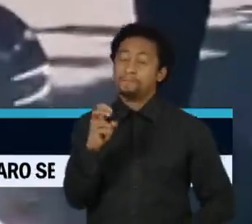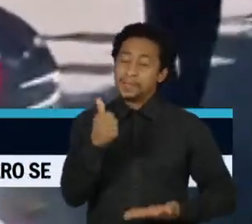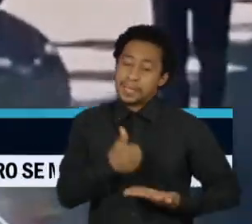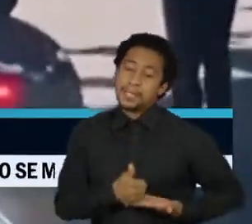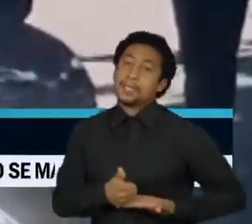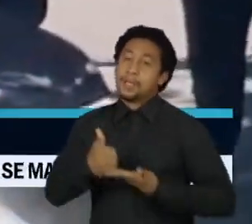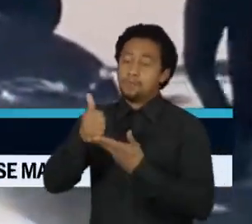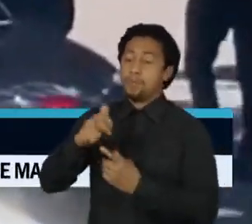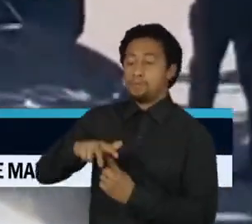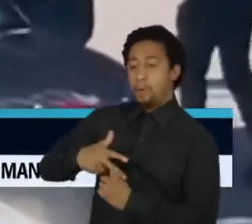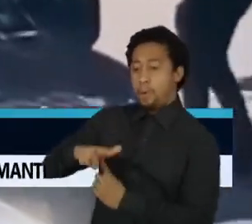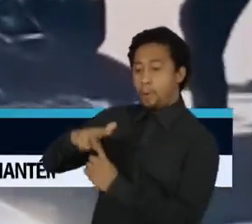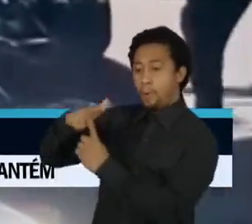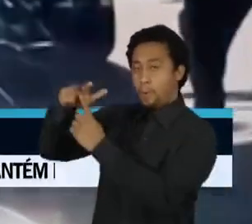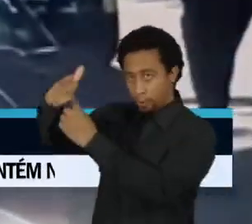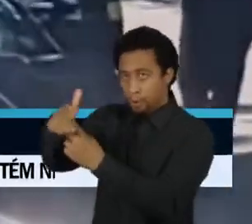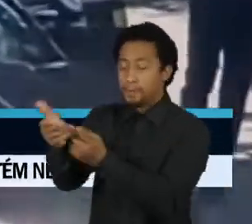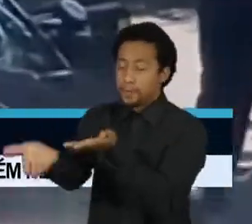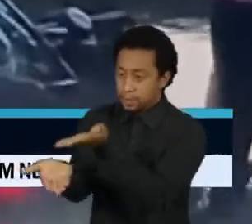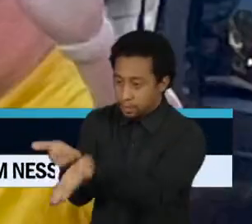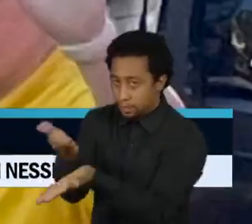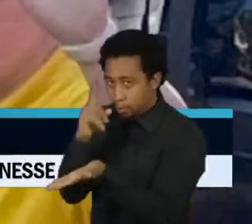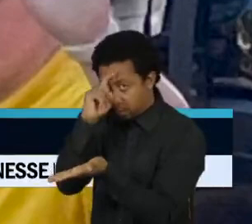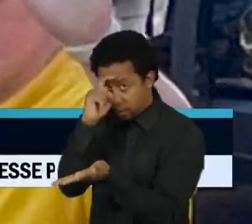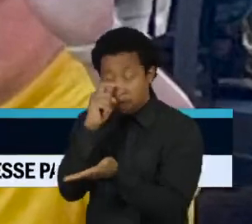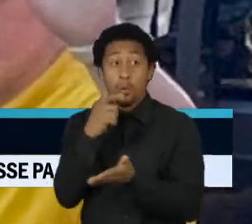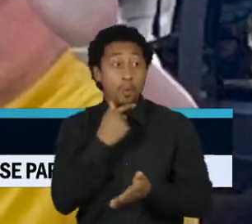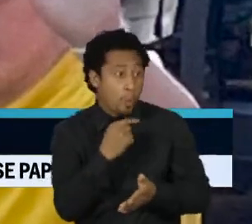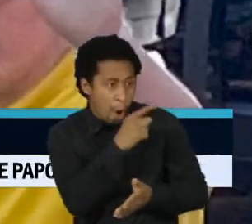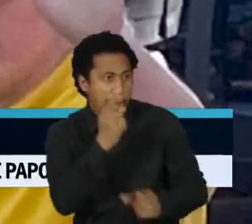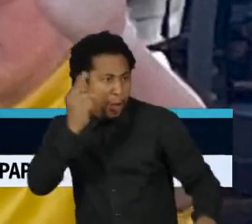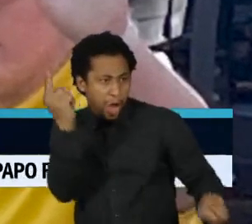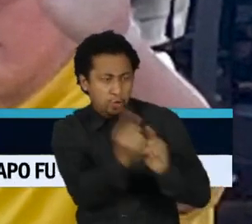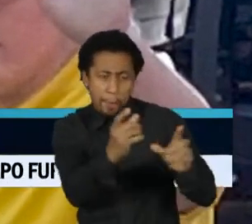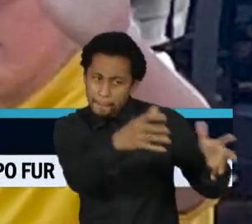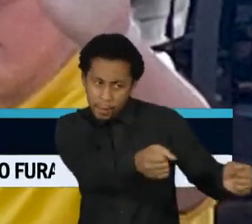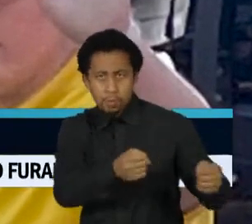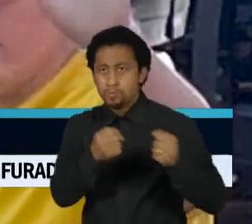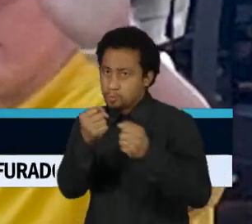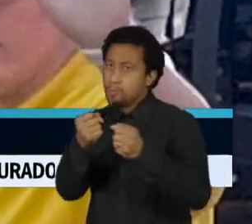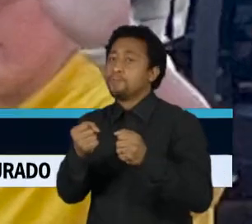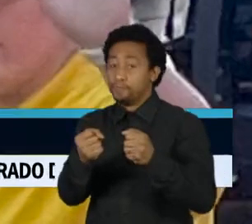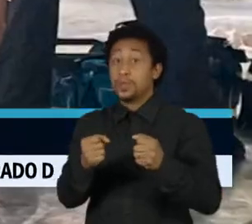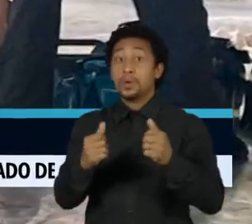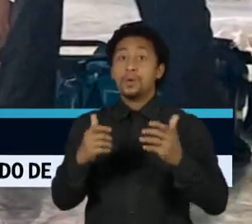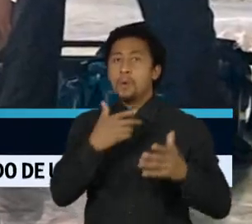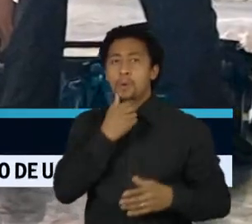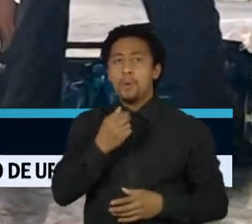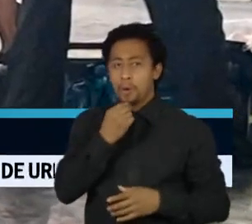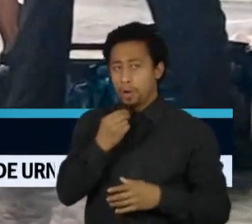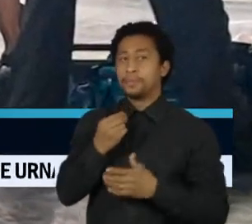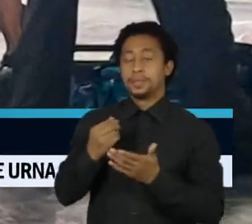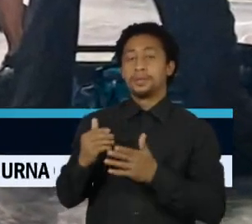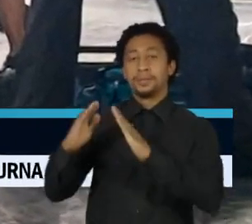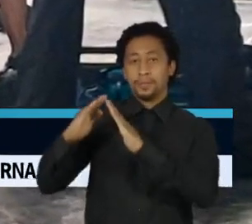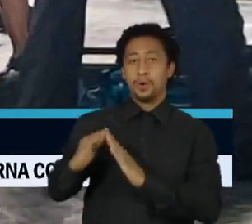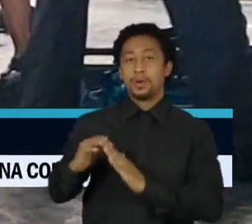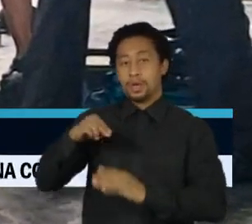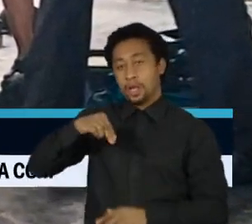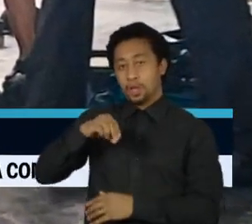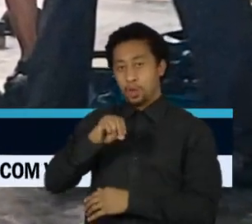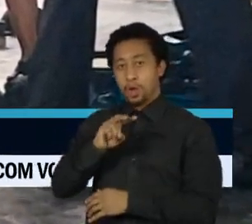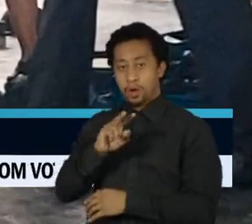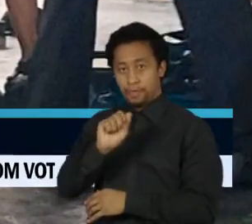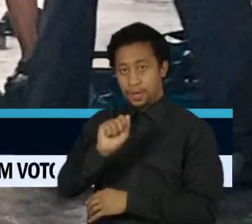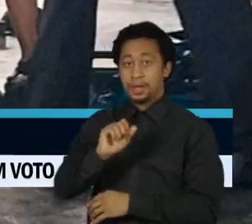o autor da ação foi preso e identificado Rad matar um morador de Nova Jersey a polícia ainda investiga